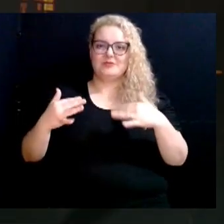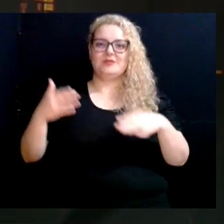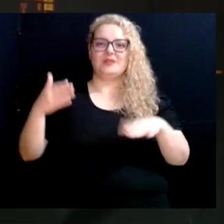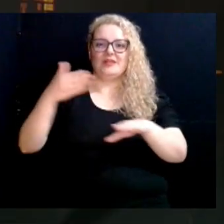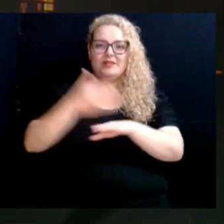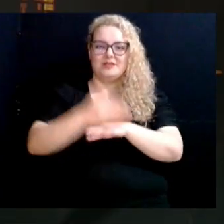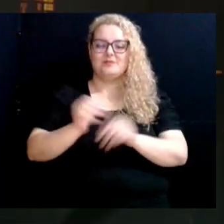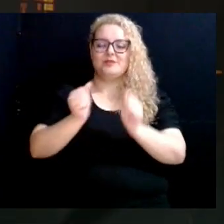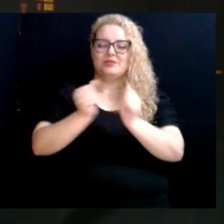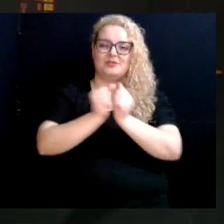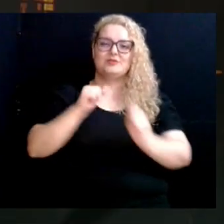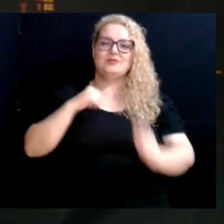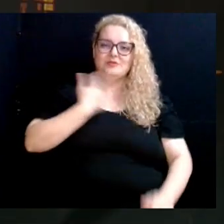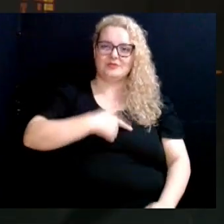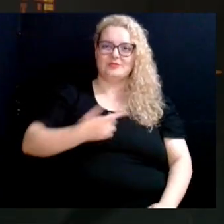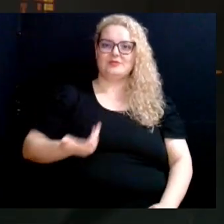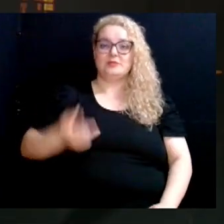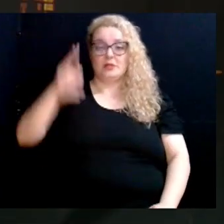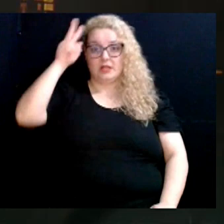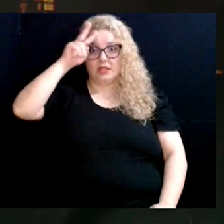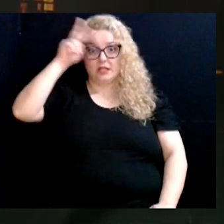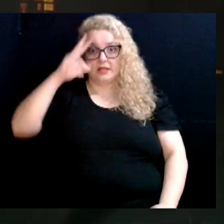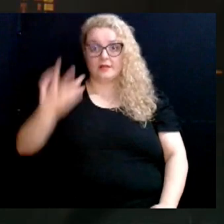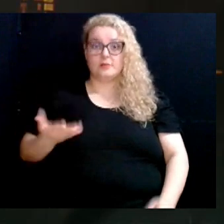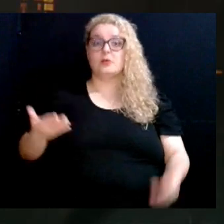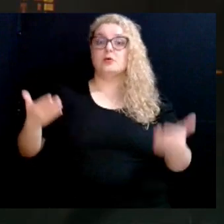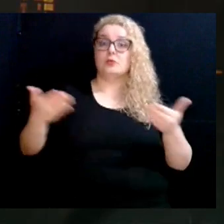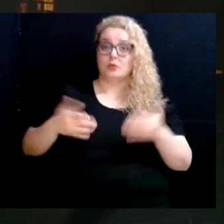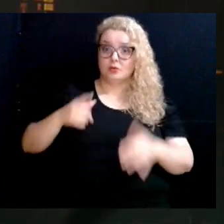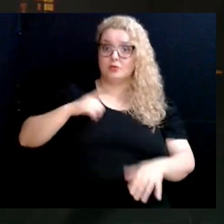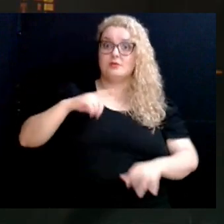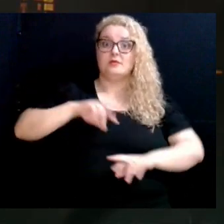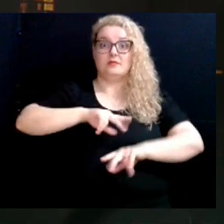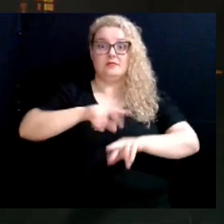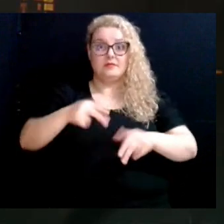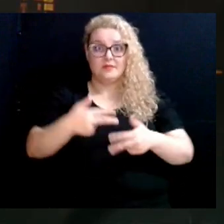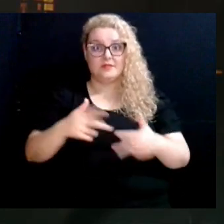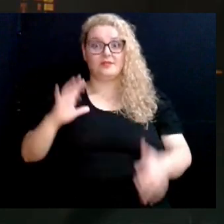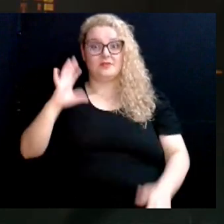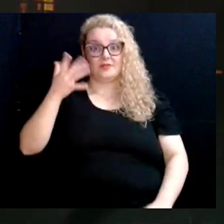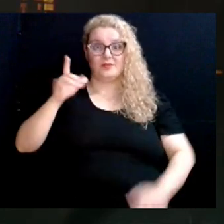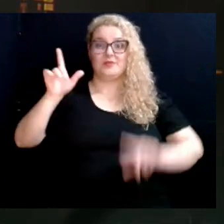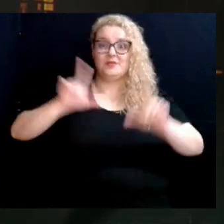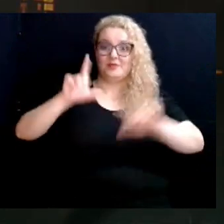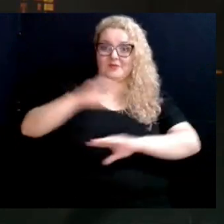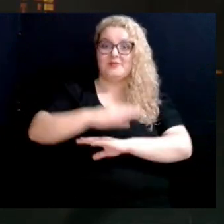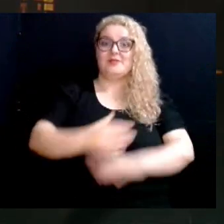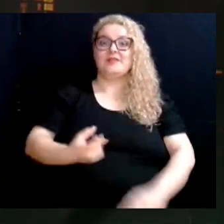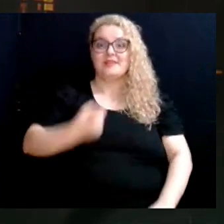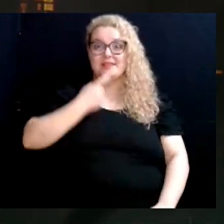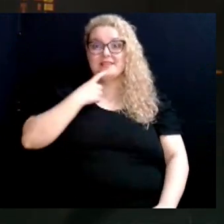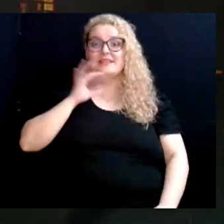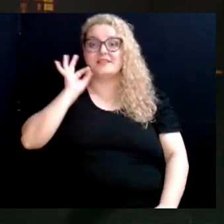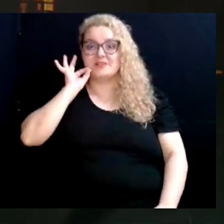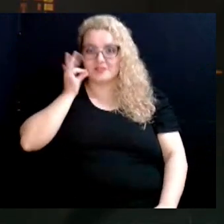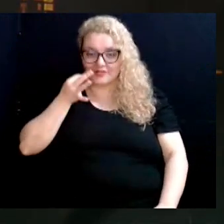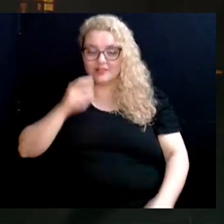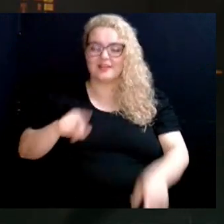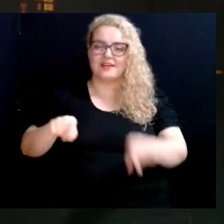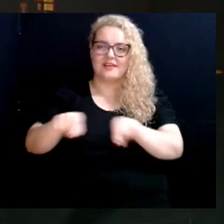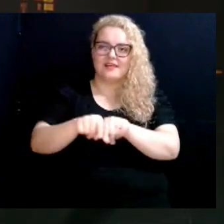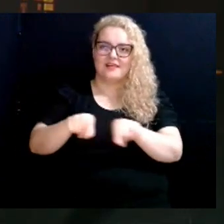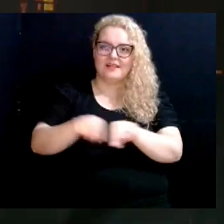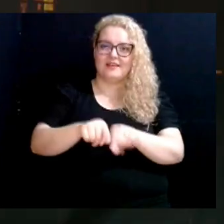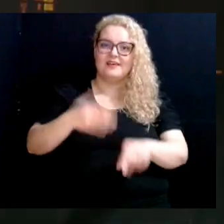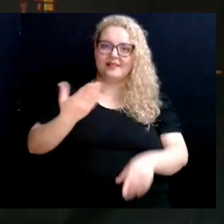aqui conosco. Lembrando que hoje tem muita coisa acontecendo na TV Câmara Campinas e daqui a pouquinho, inclusive,